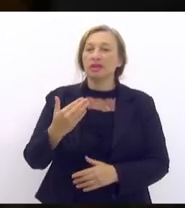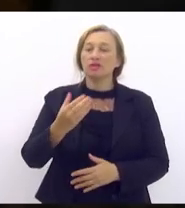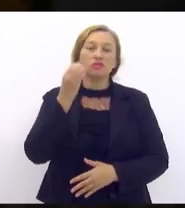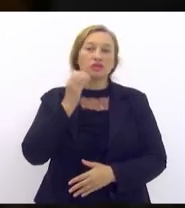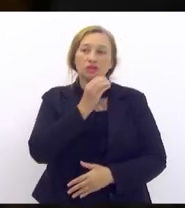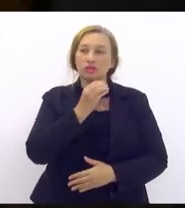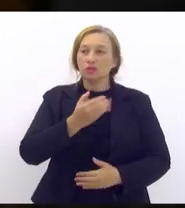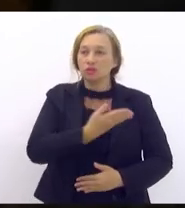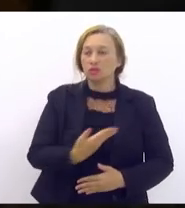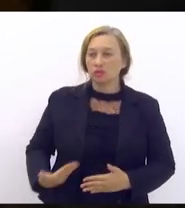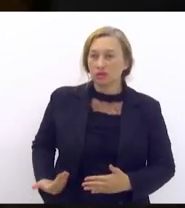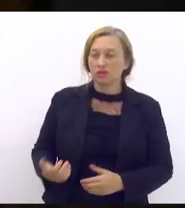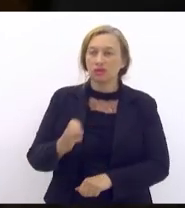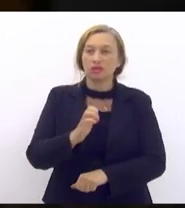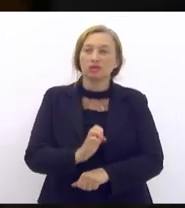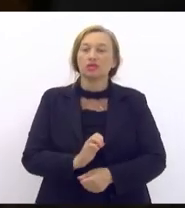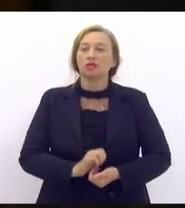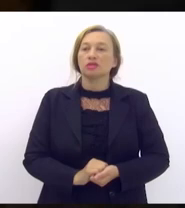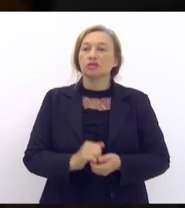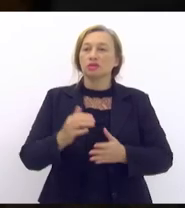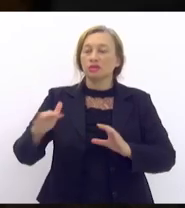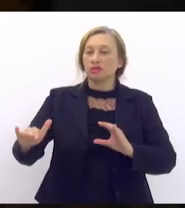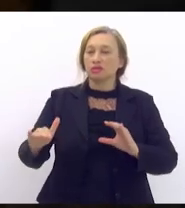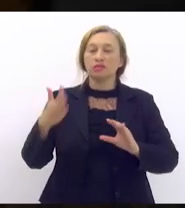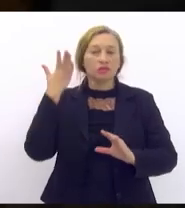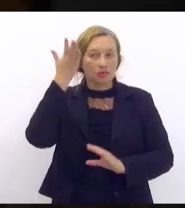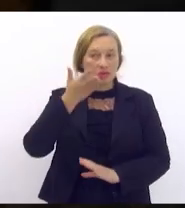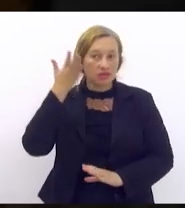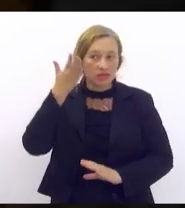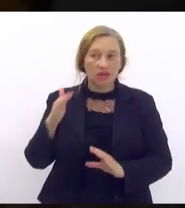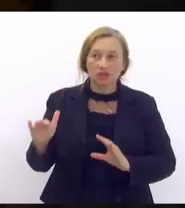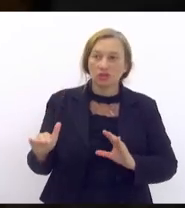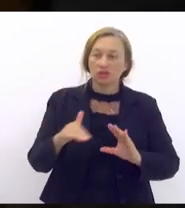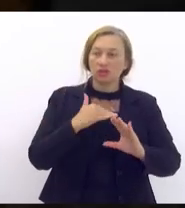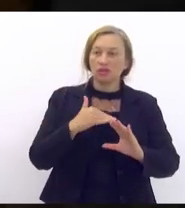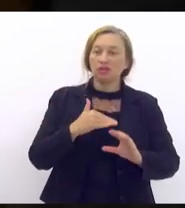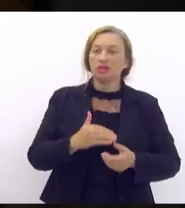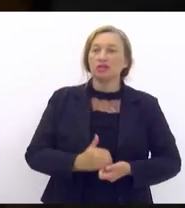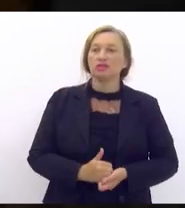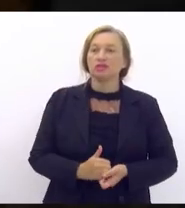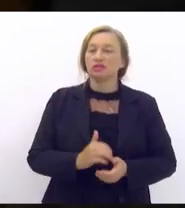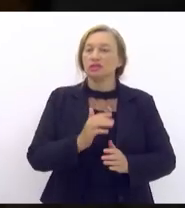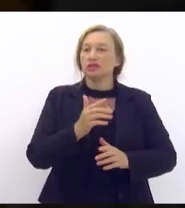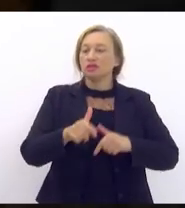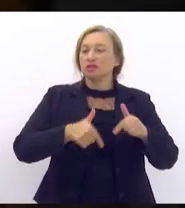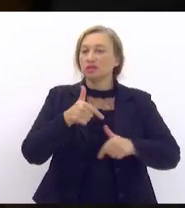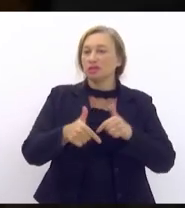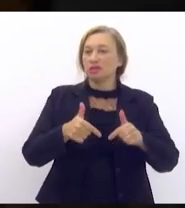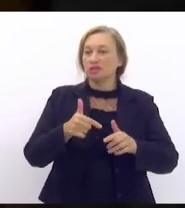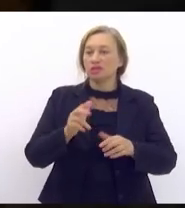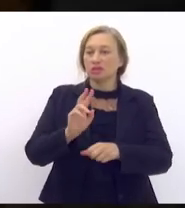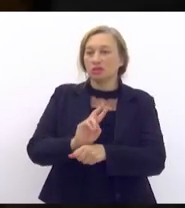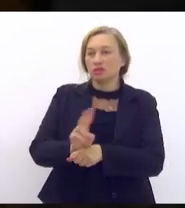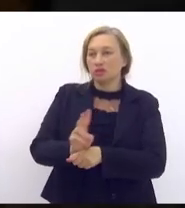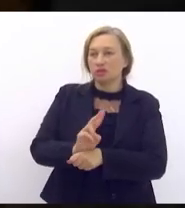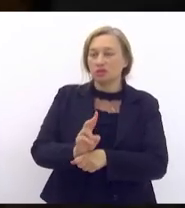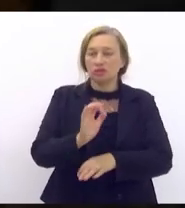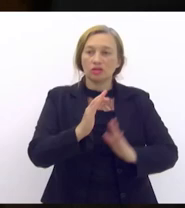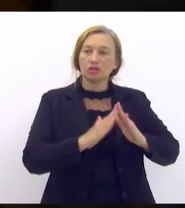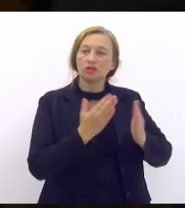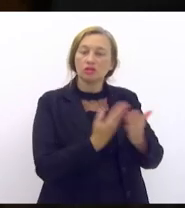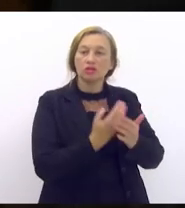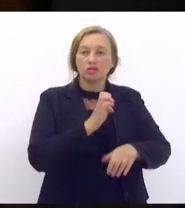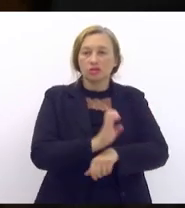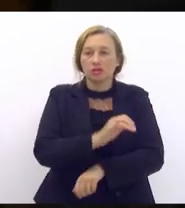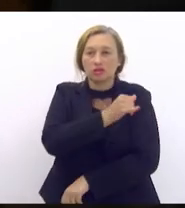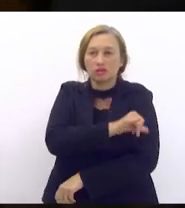Estado, Cláudio Castro, o envio de mensagem dispondo sobre a jornada de trabalho do inspetor escolar no âmbito do Estado do Rio de Janeiro, parecer